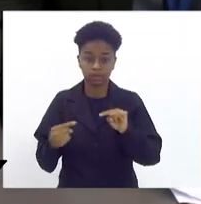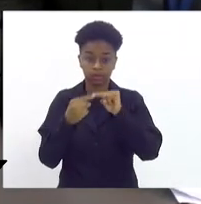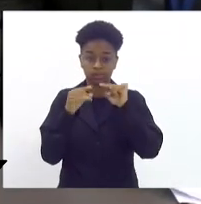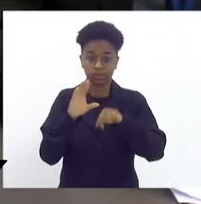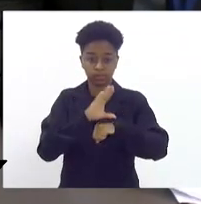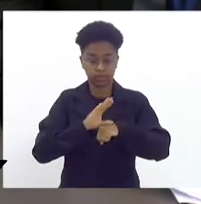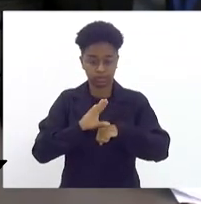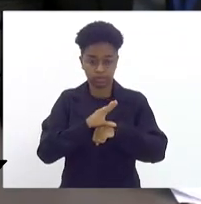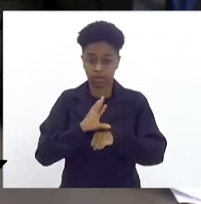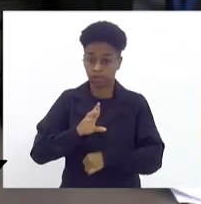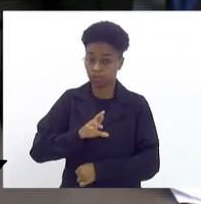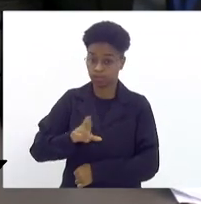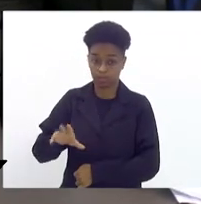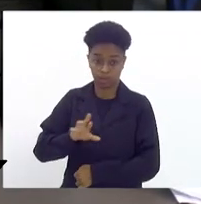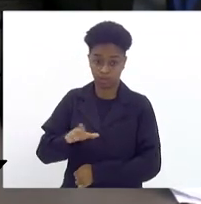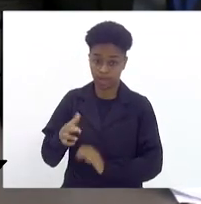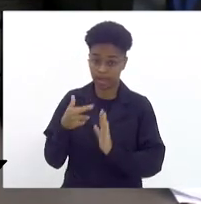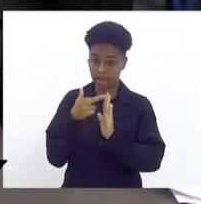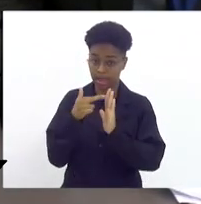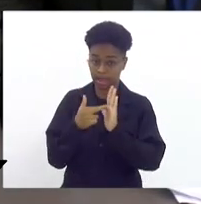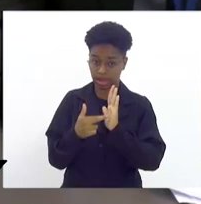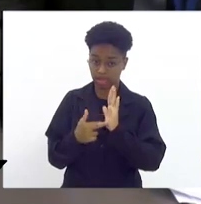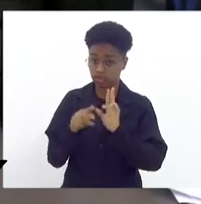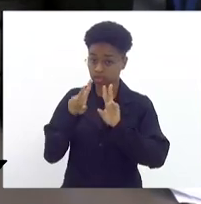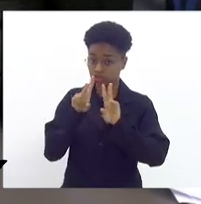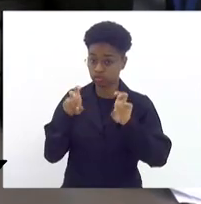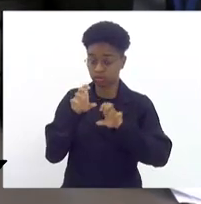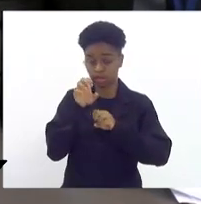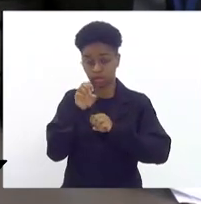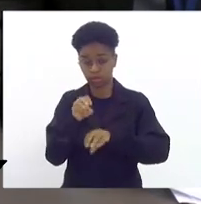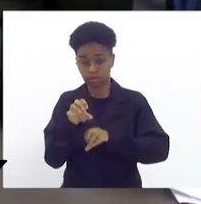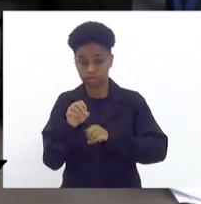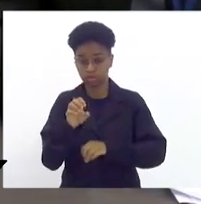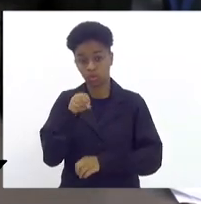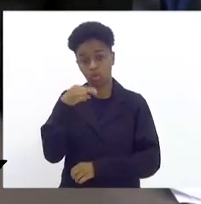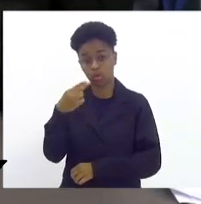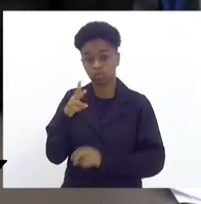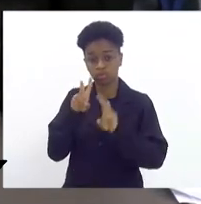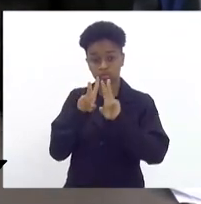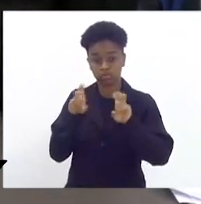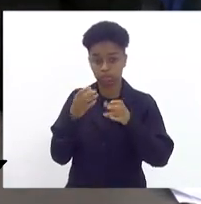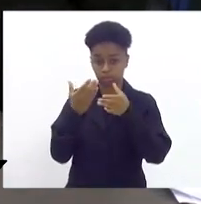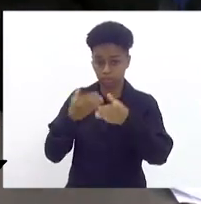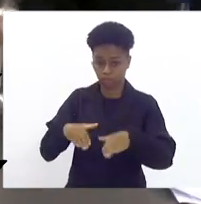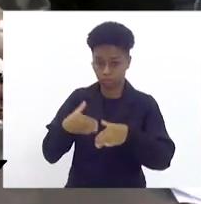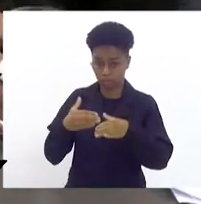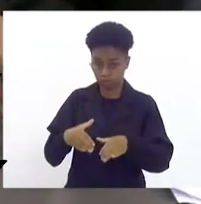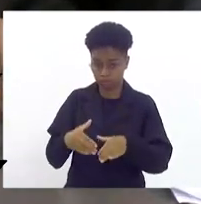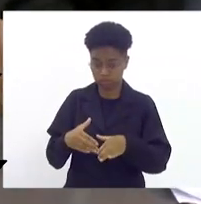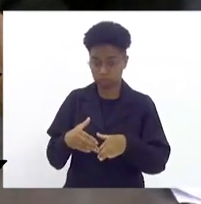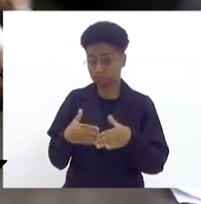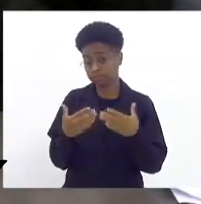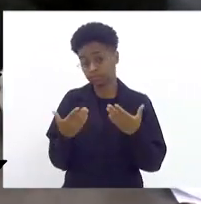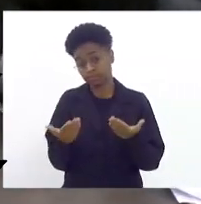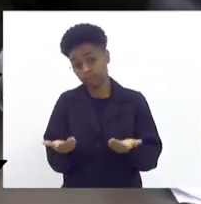e não as normas sobre educação ou sobre concurso público. Tanto